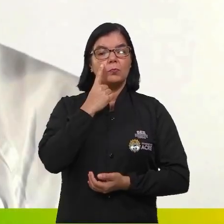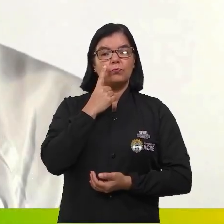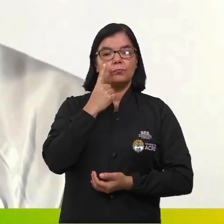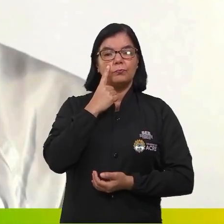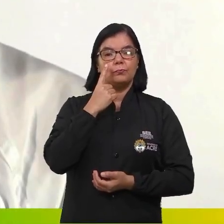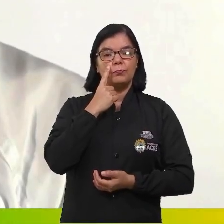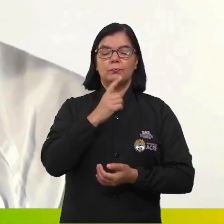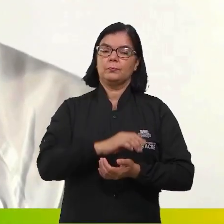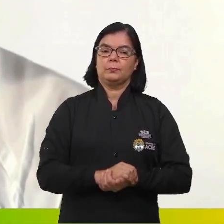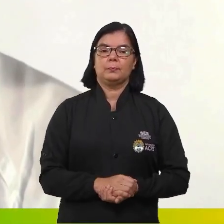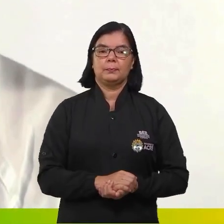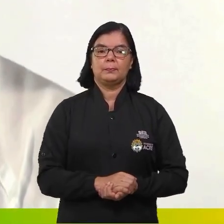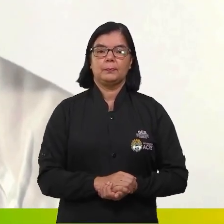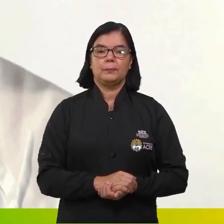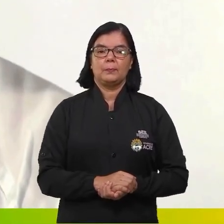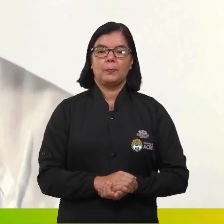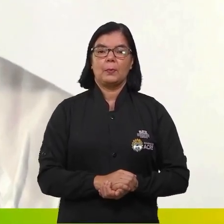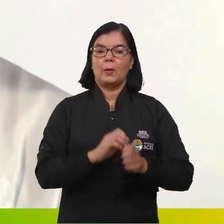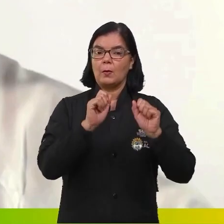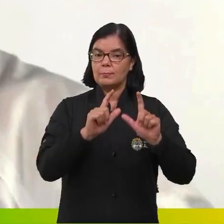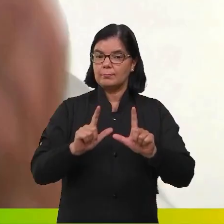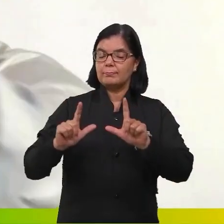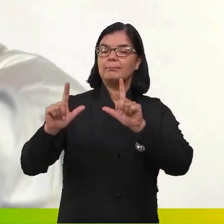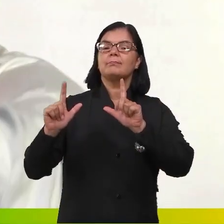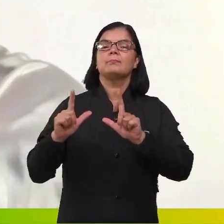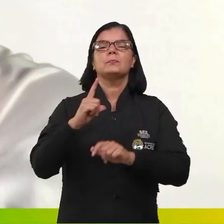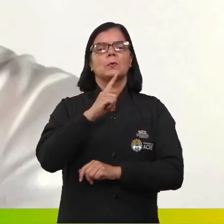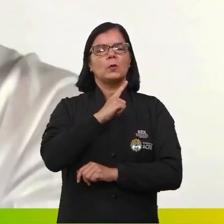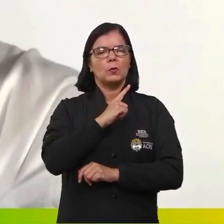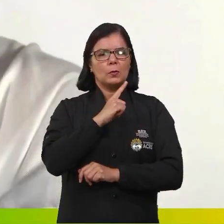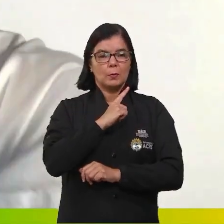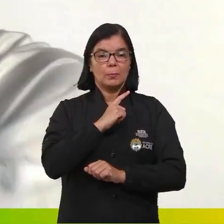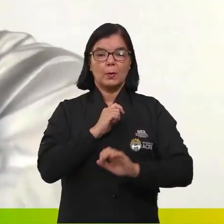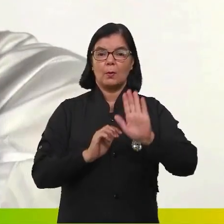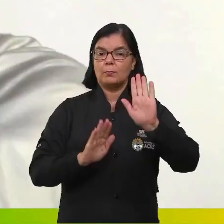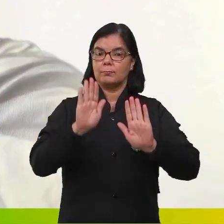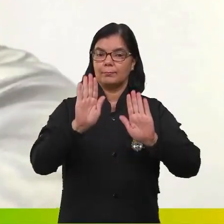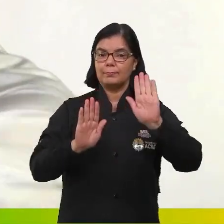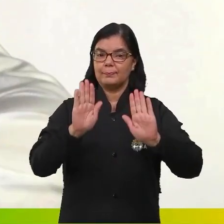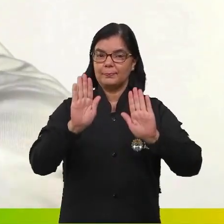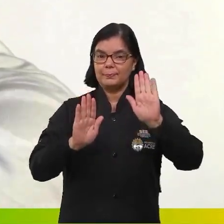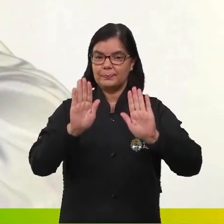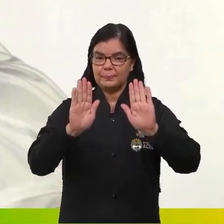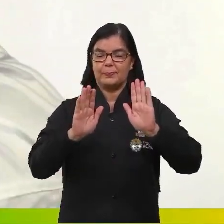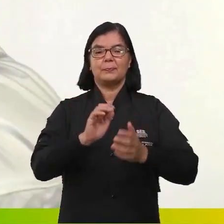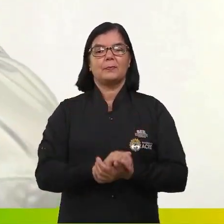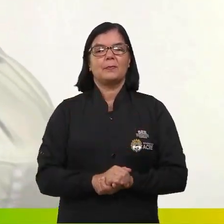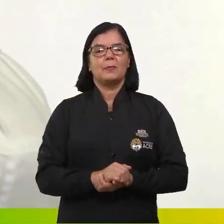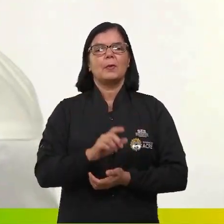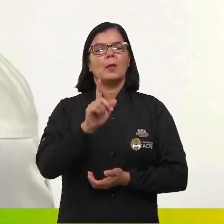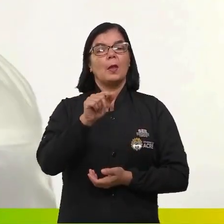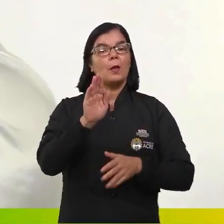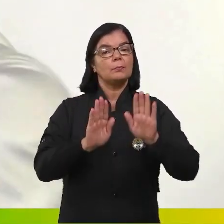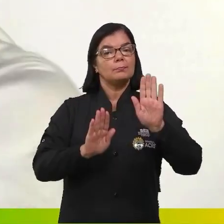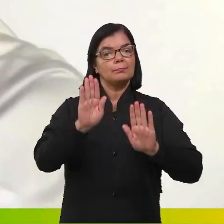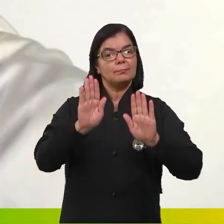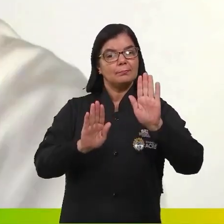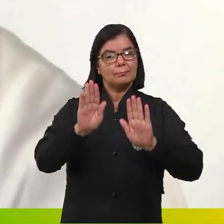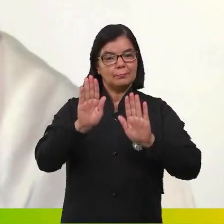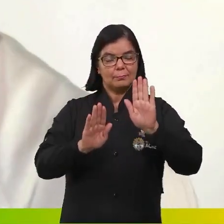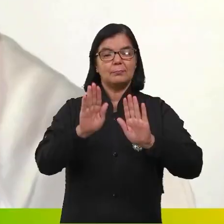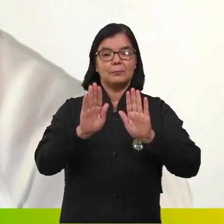Observem aí. Na tela, nós temos aí uma pantomima. A pantomima, ela é